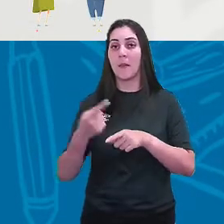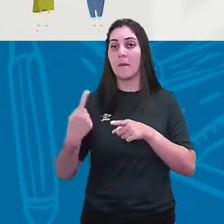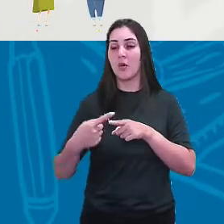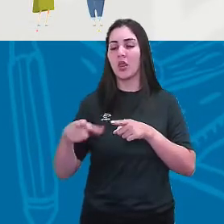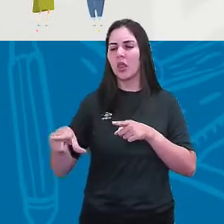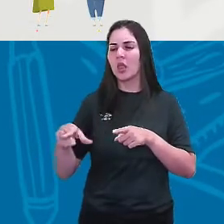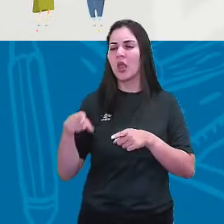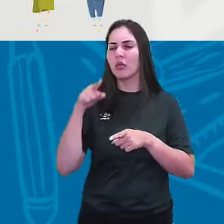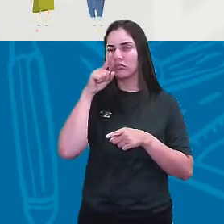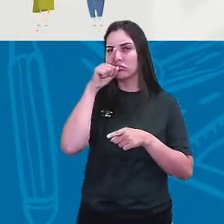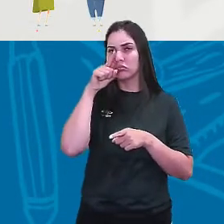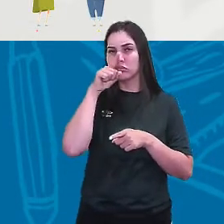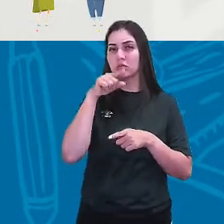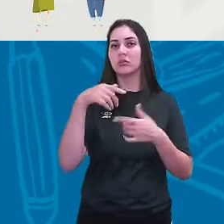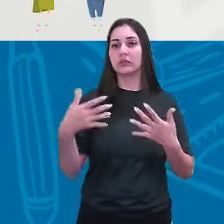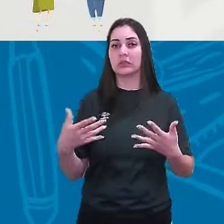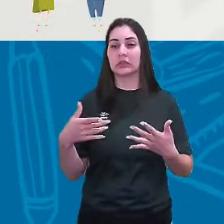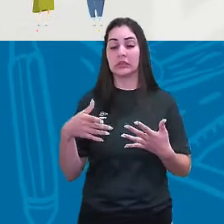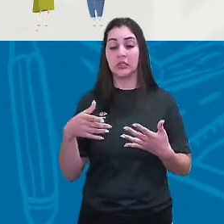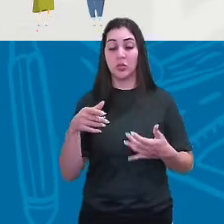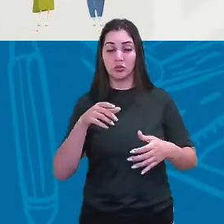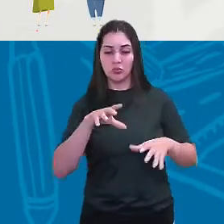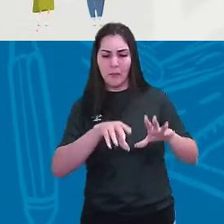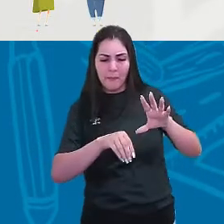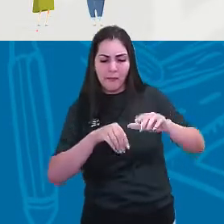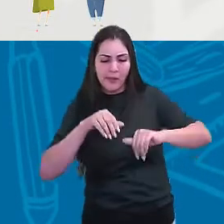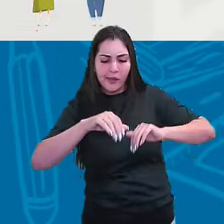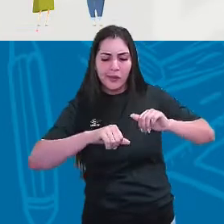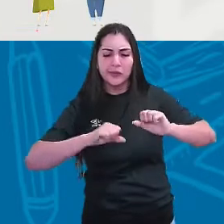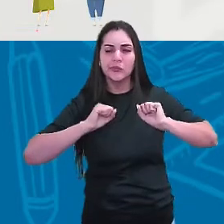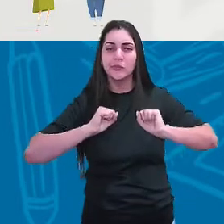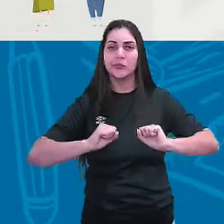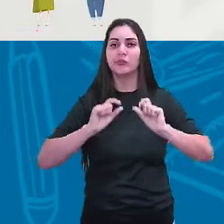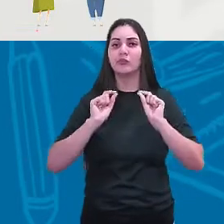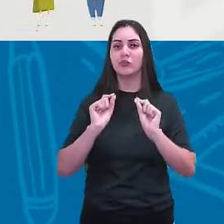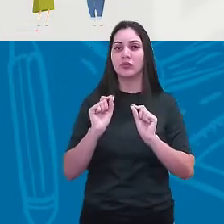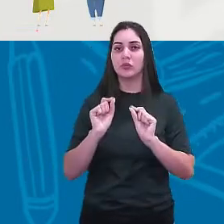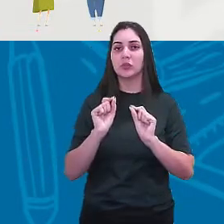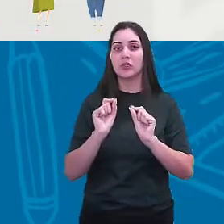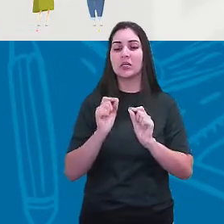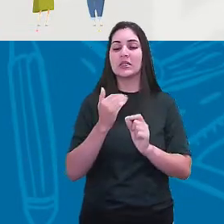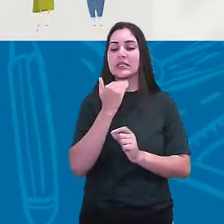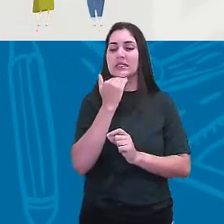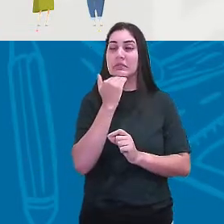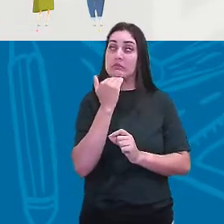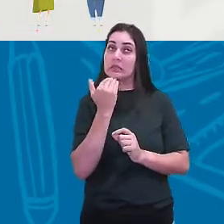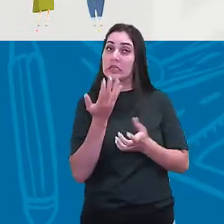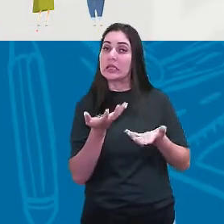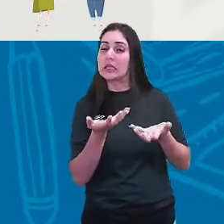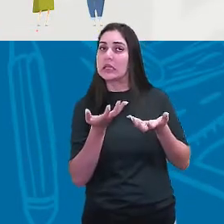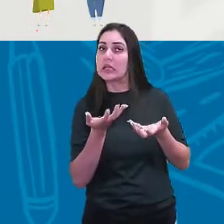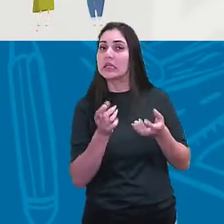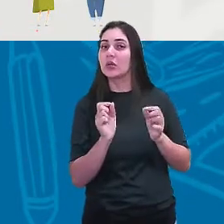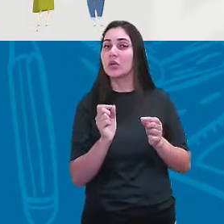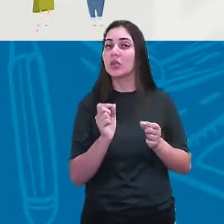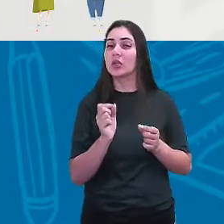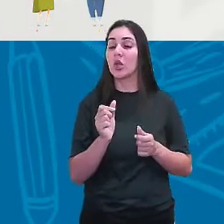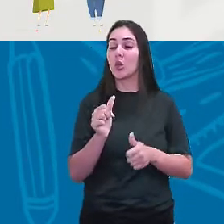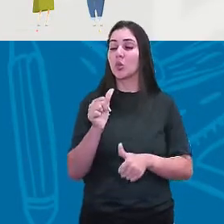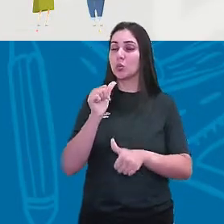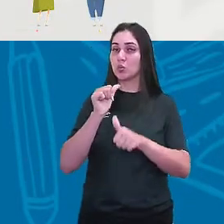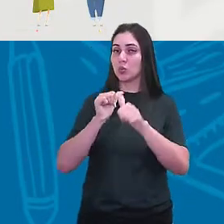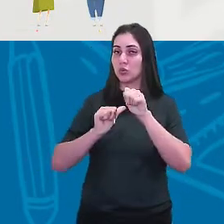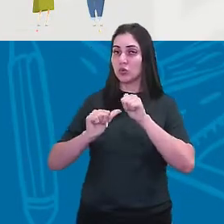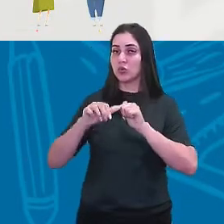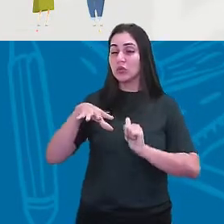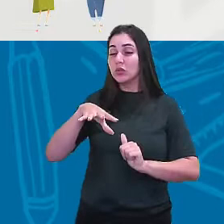tóxicos. Então, você manuseando ali, você pode, então, tá sem querer, né, ingerindo algum